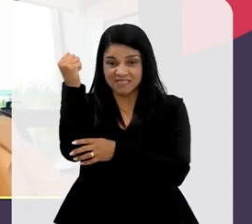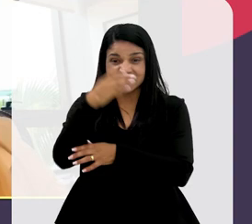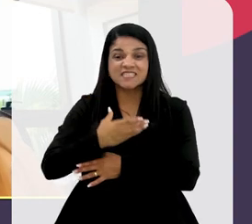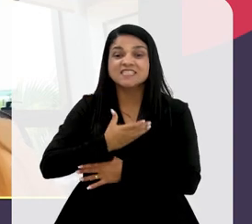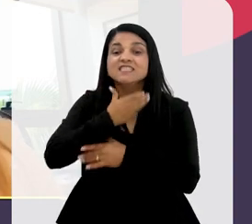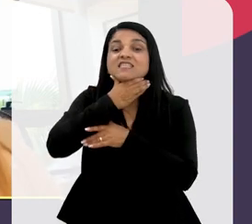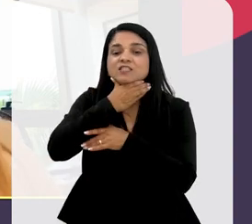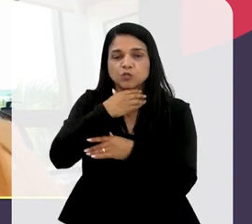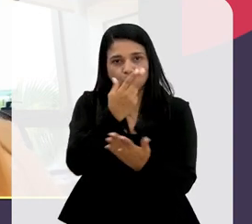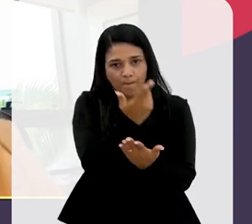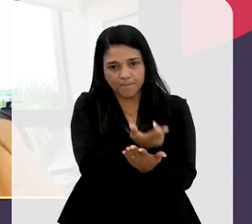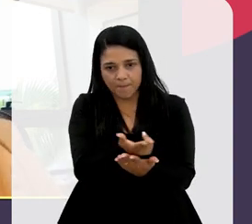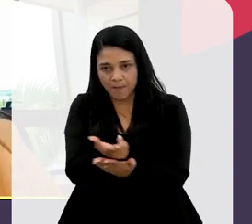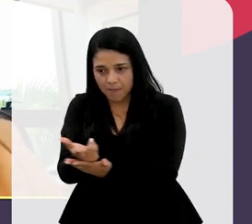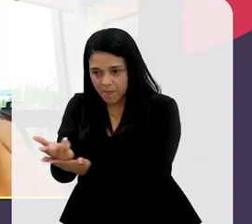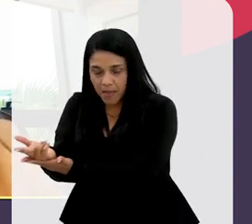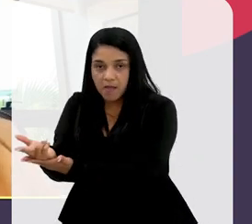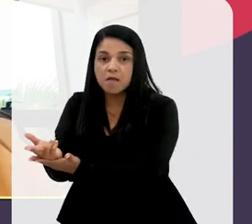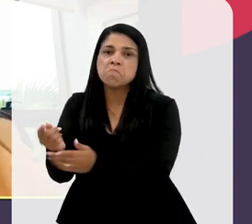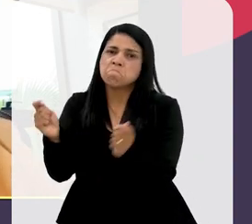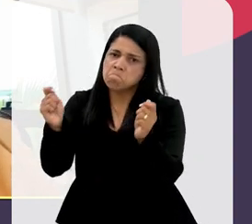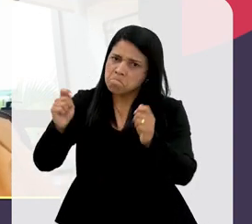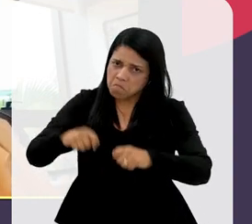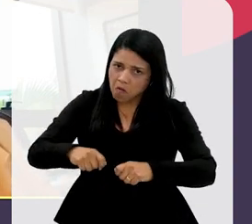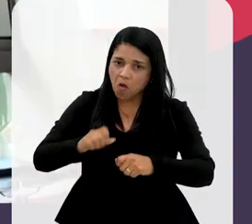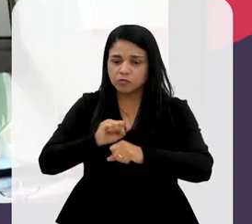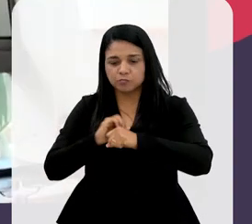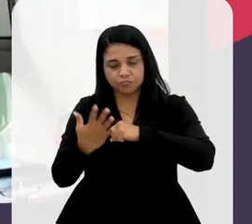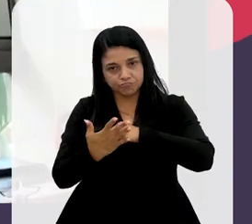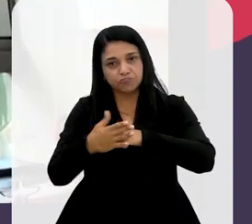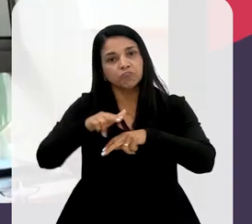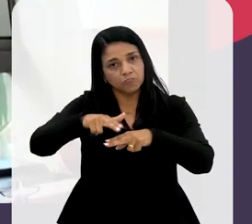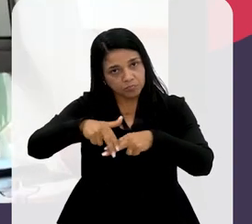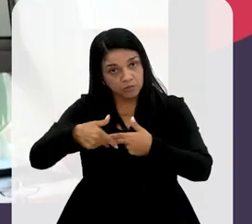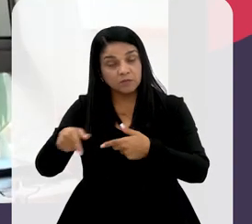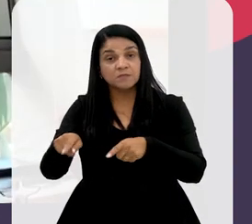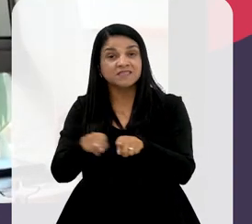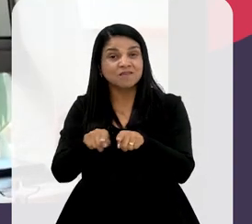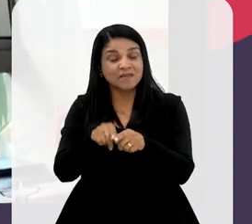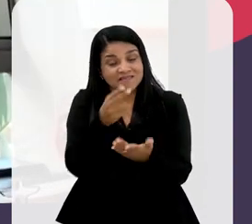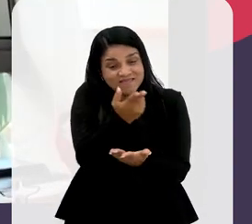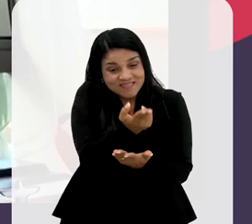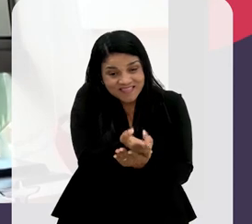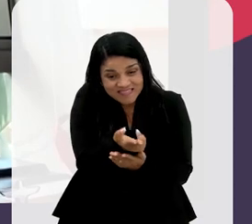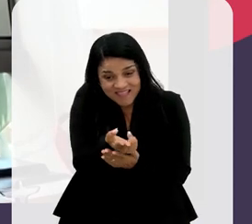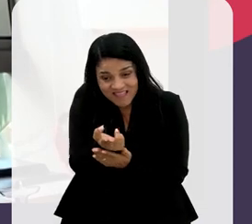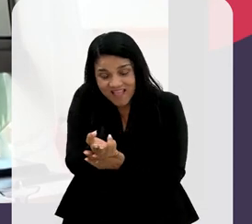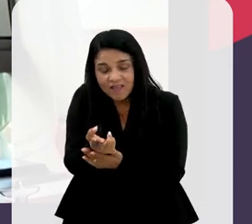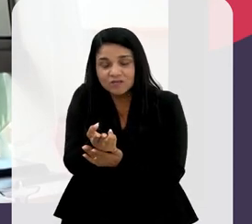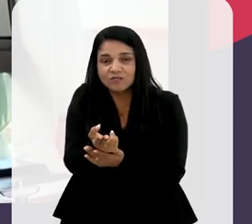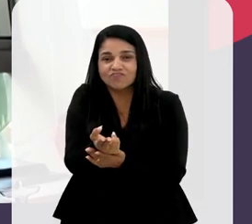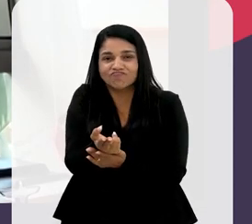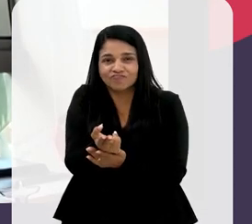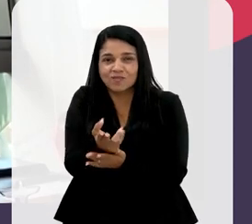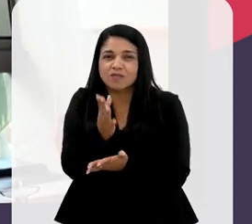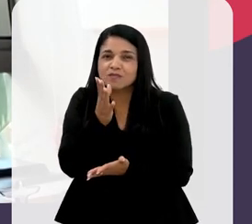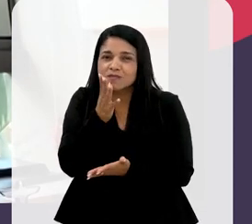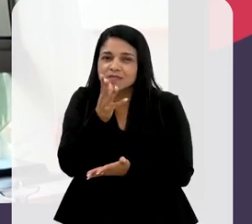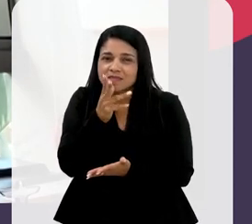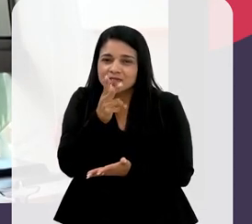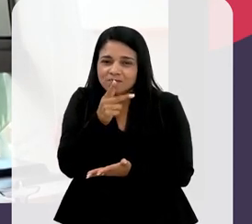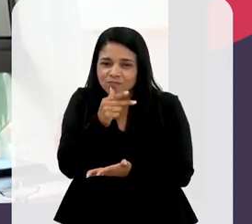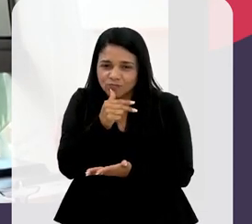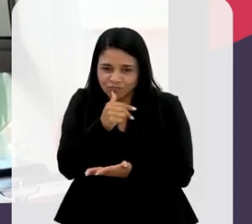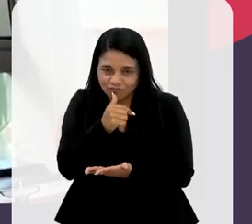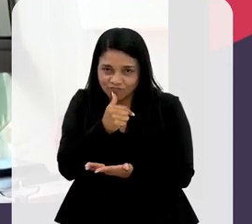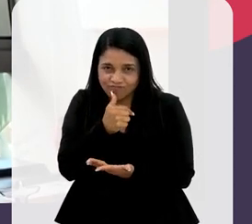Pode ter sido pela Covid, uma neuropatia pelo Covid? Pode. Mas também o fato de você ter ficado tanto tempo